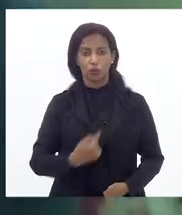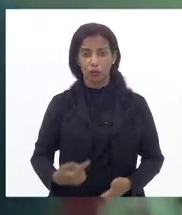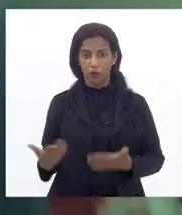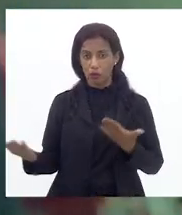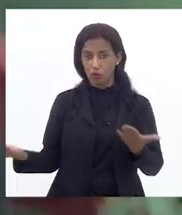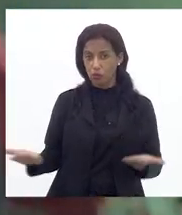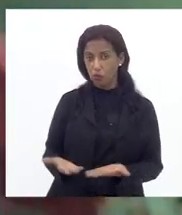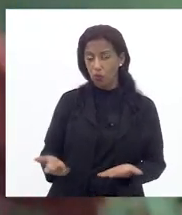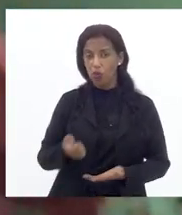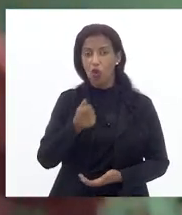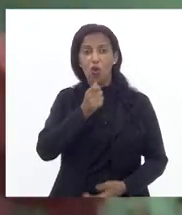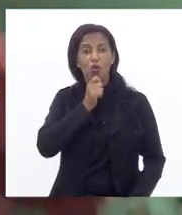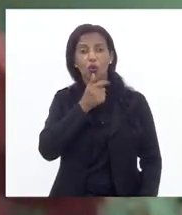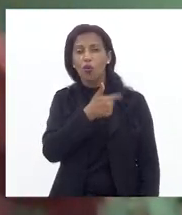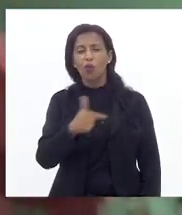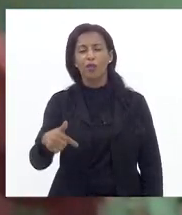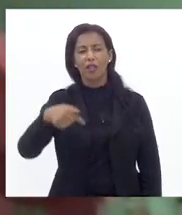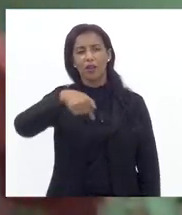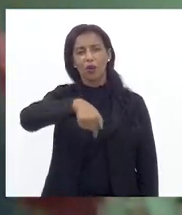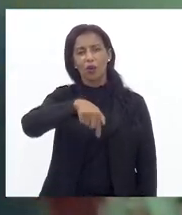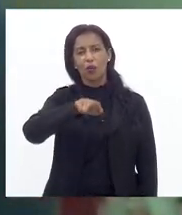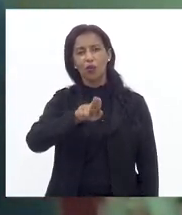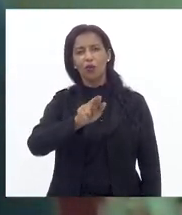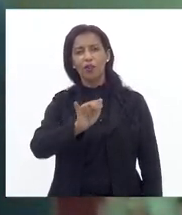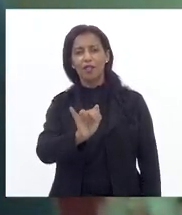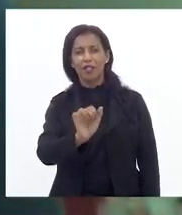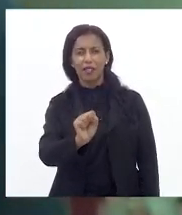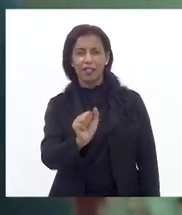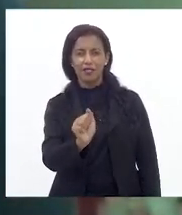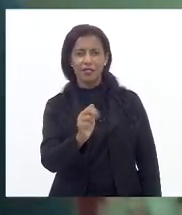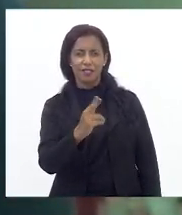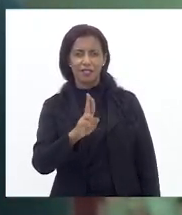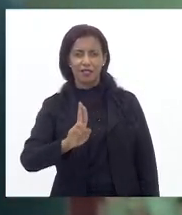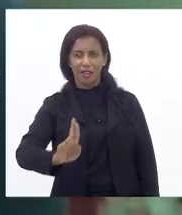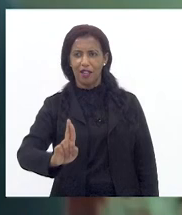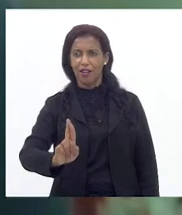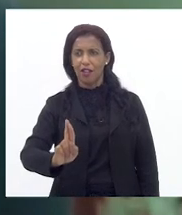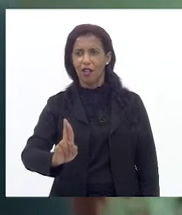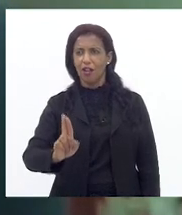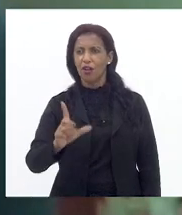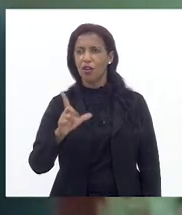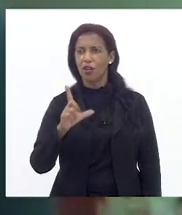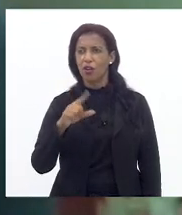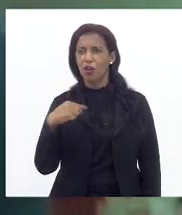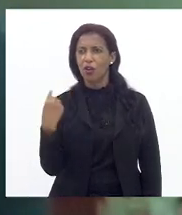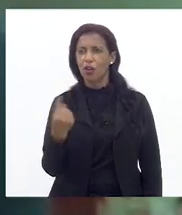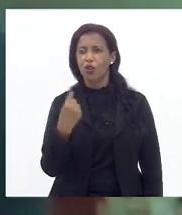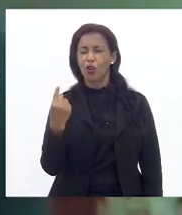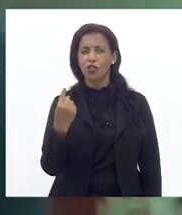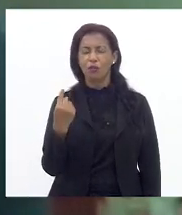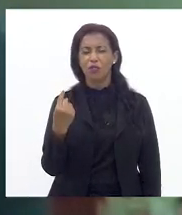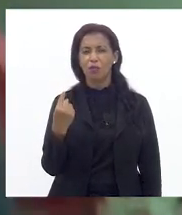mas não temos um pisar nós temos um poste Ipiranga